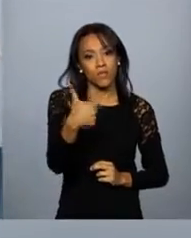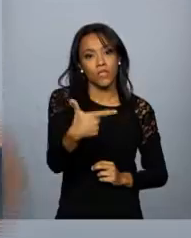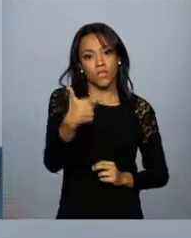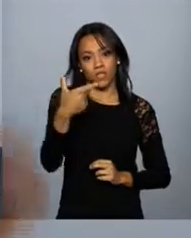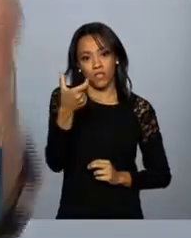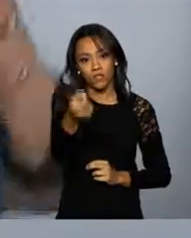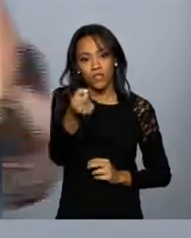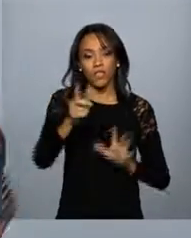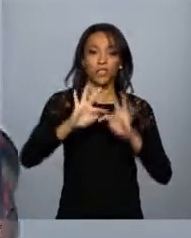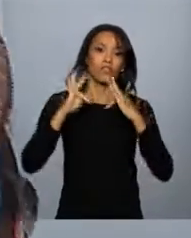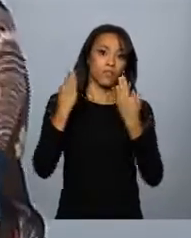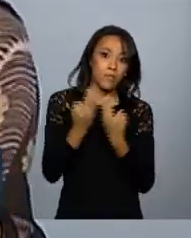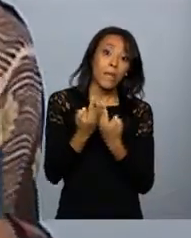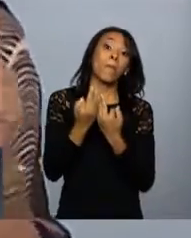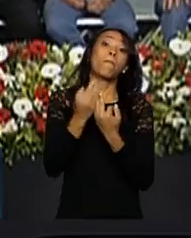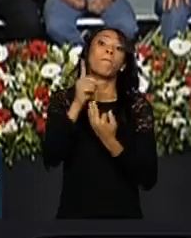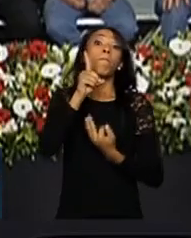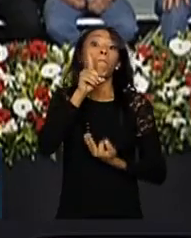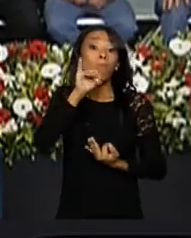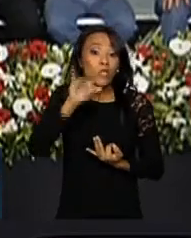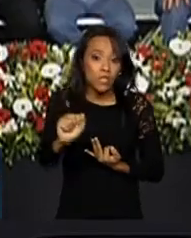1.220 famílias por dia